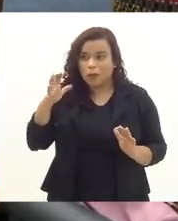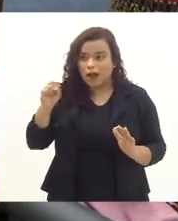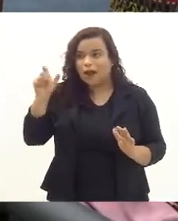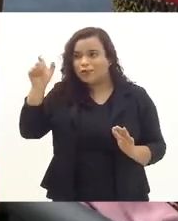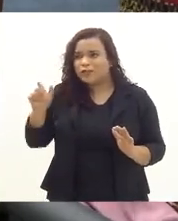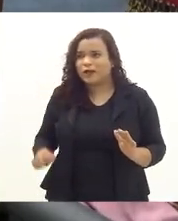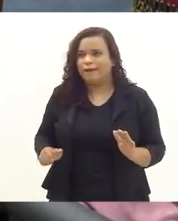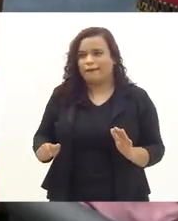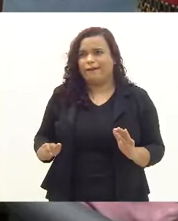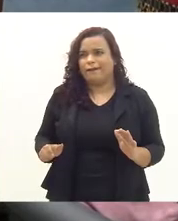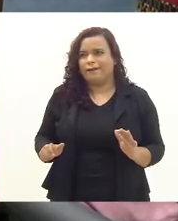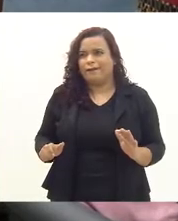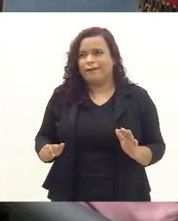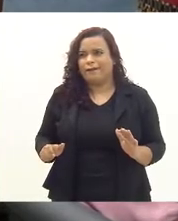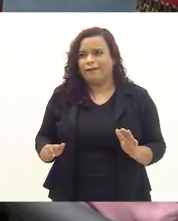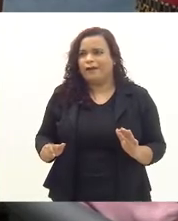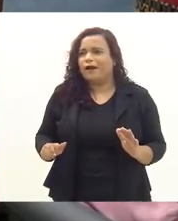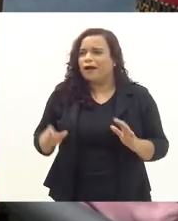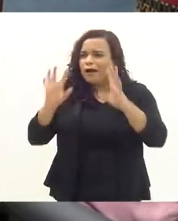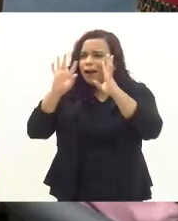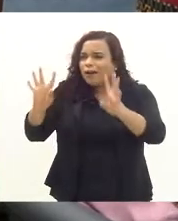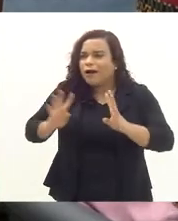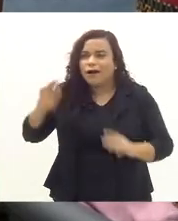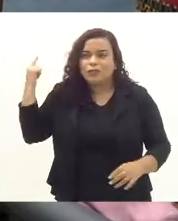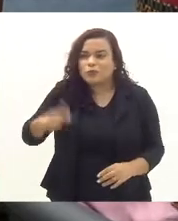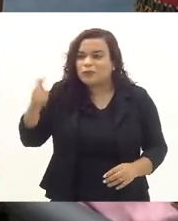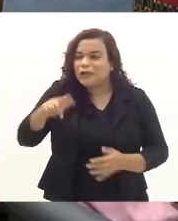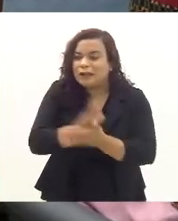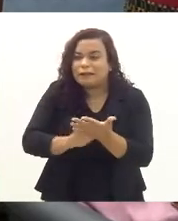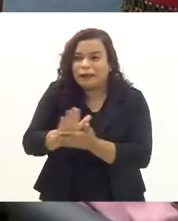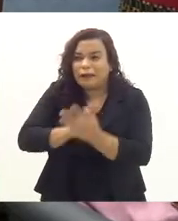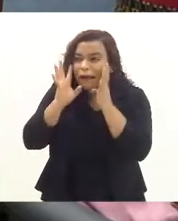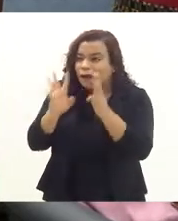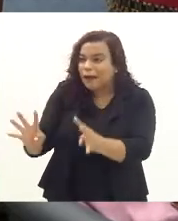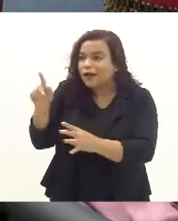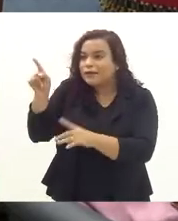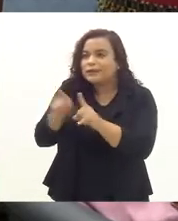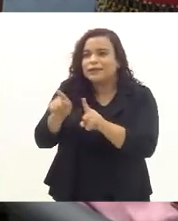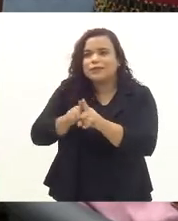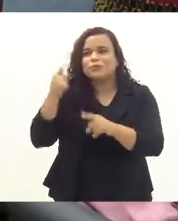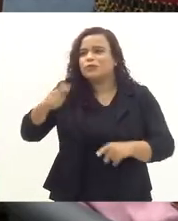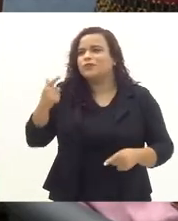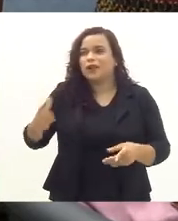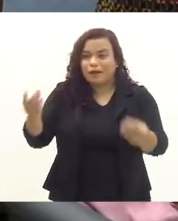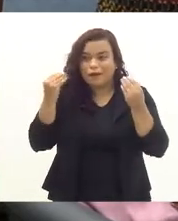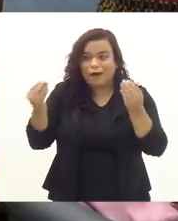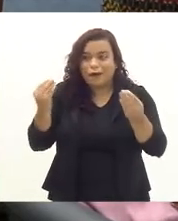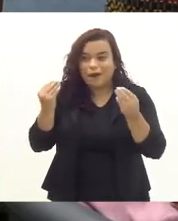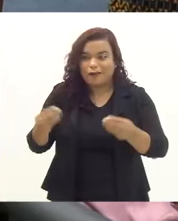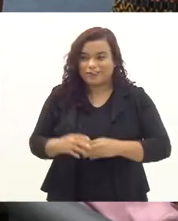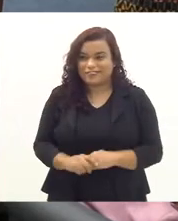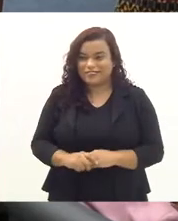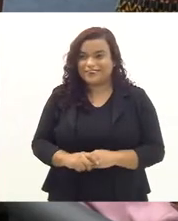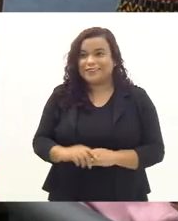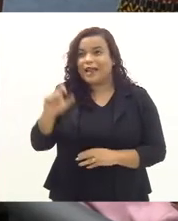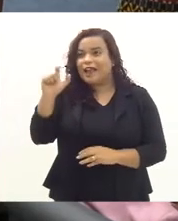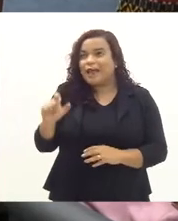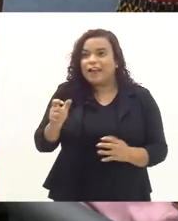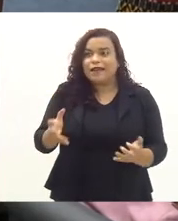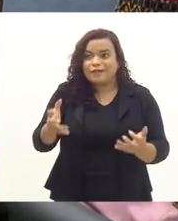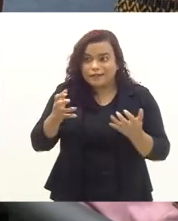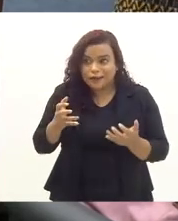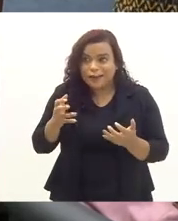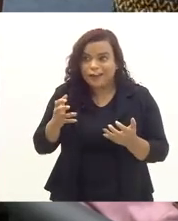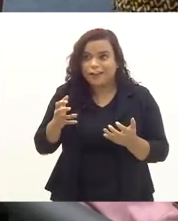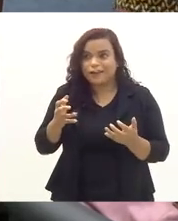não tem nenhuma consideração a vossa excelência um papo ele quer simplesmente